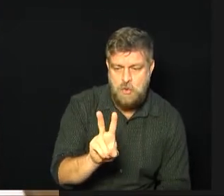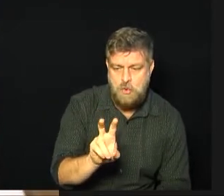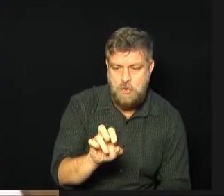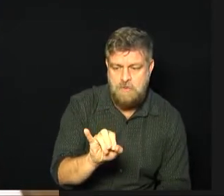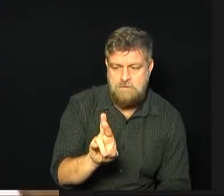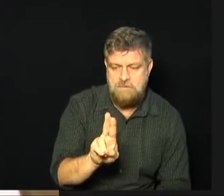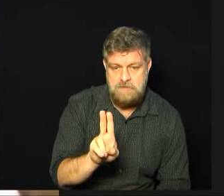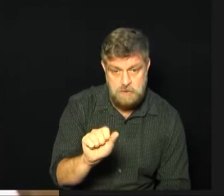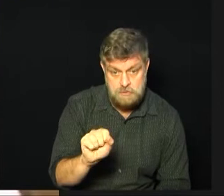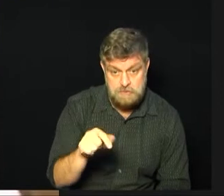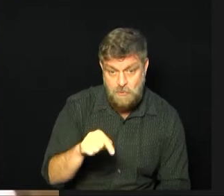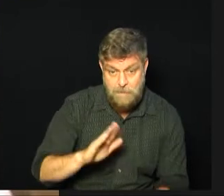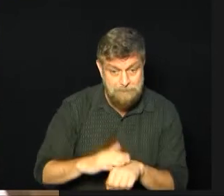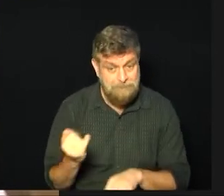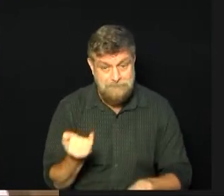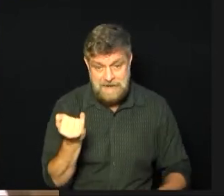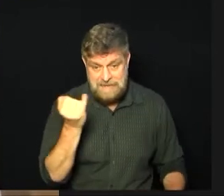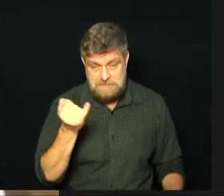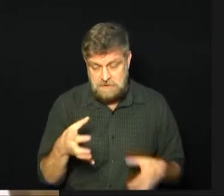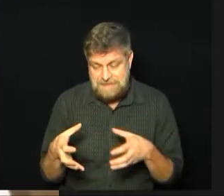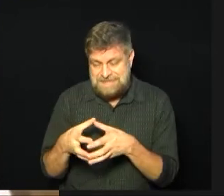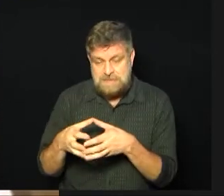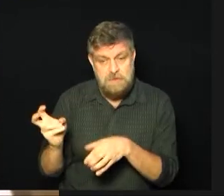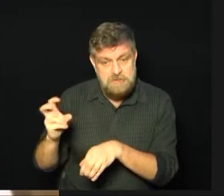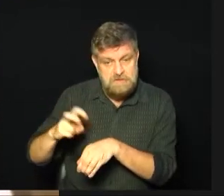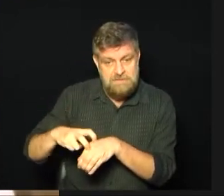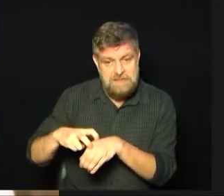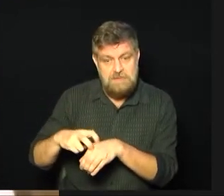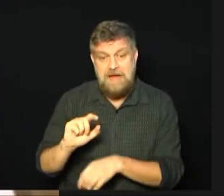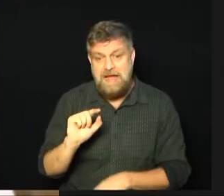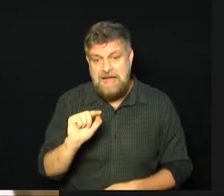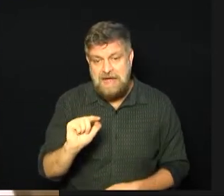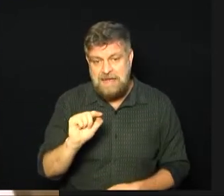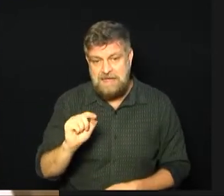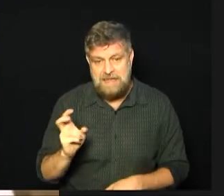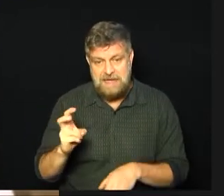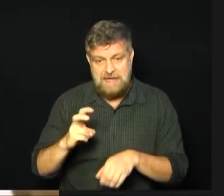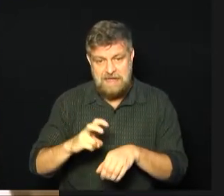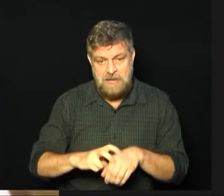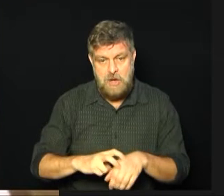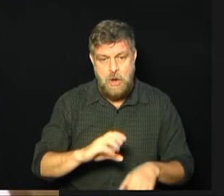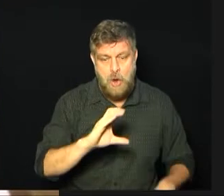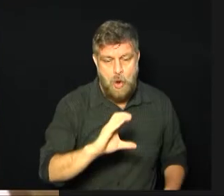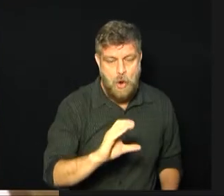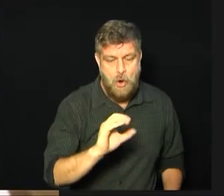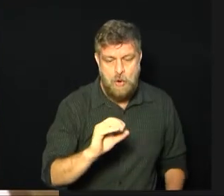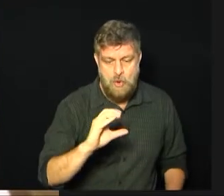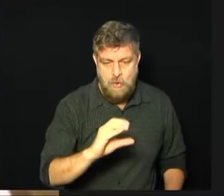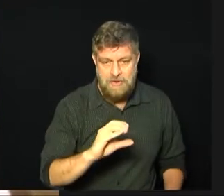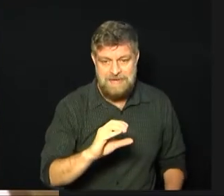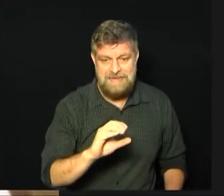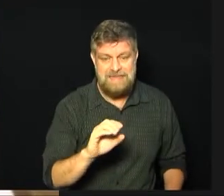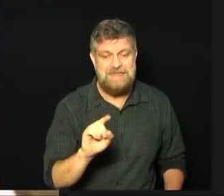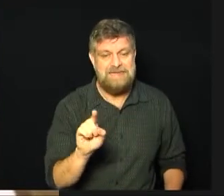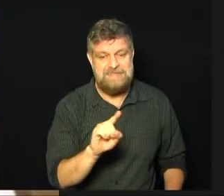vírus mais importante entre os enterovírus que causam essa doença são os vírus Coxsackie, né, que eles